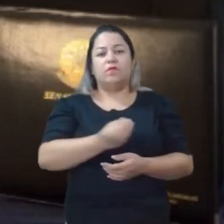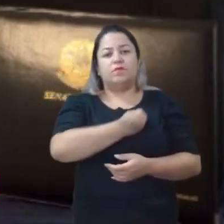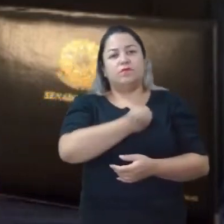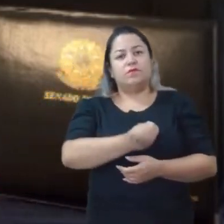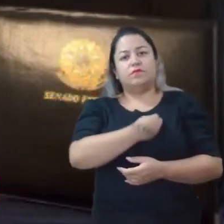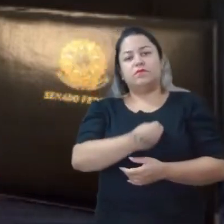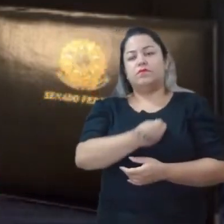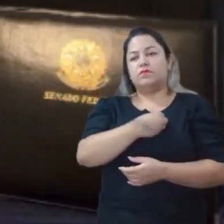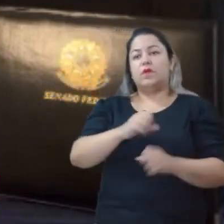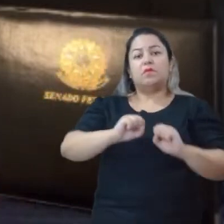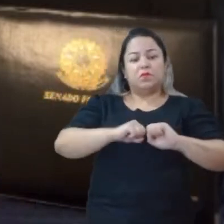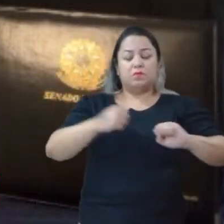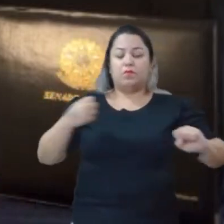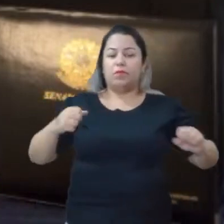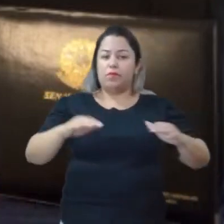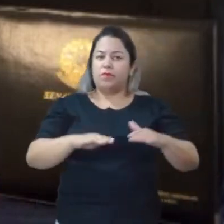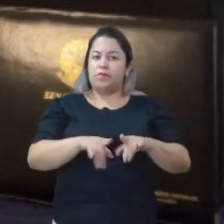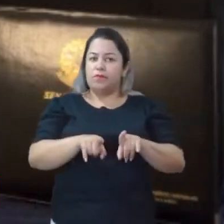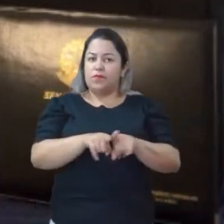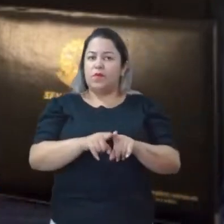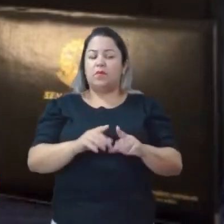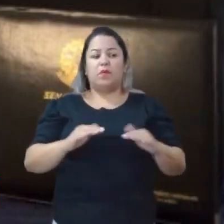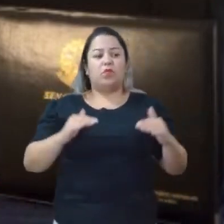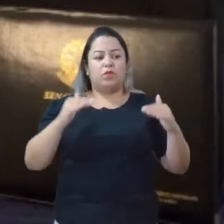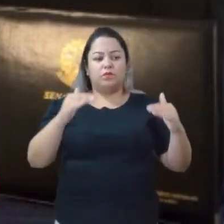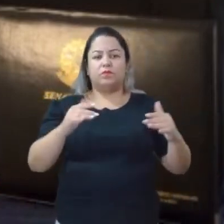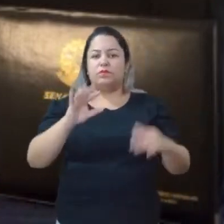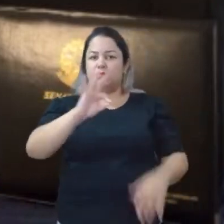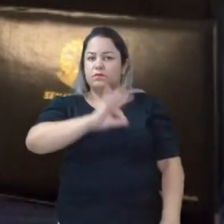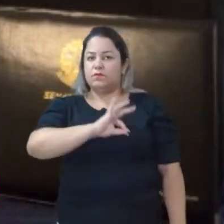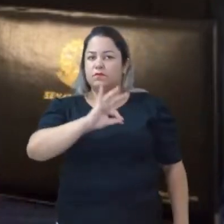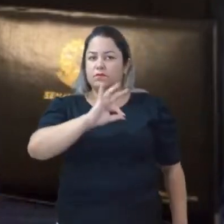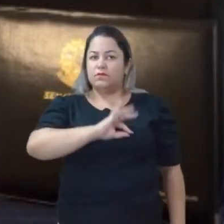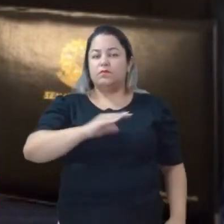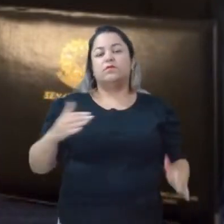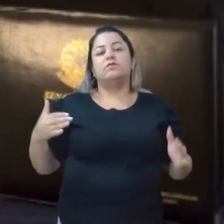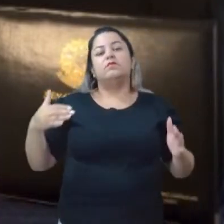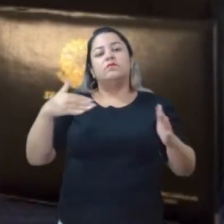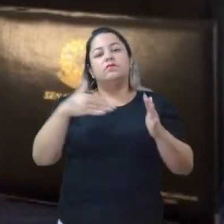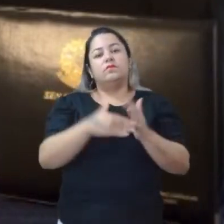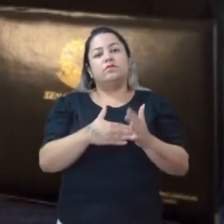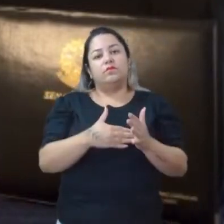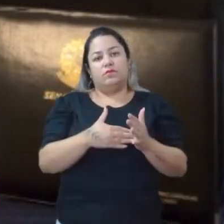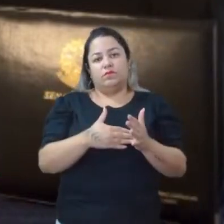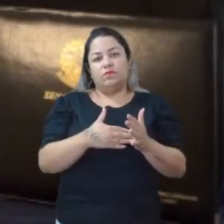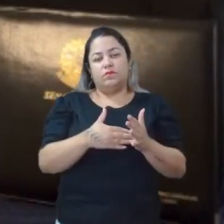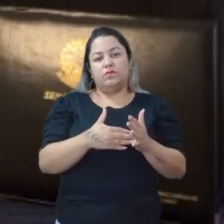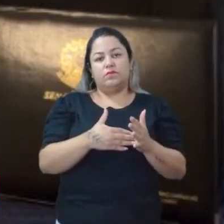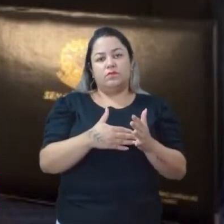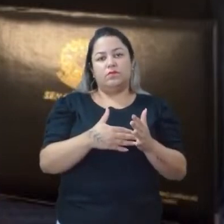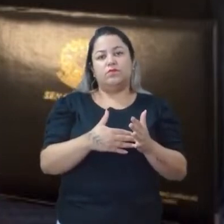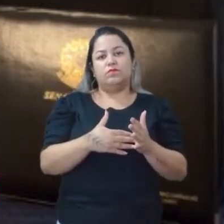mais ostensiva da polícia e, às vezes, até de